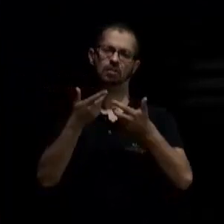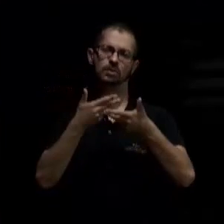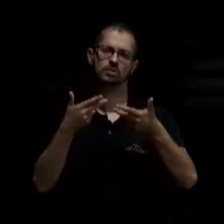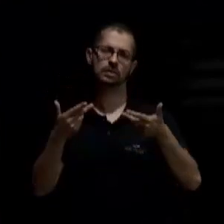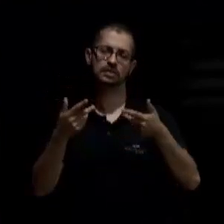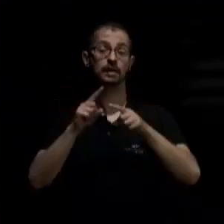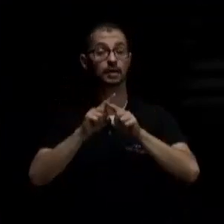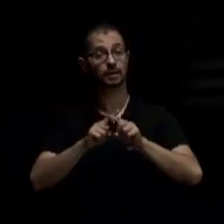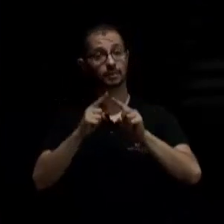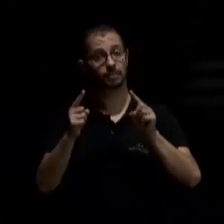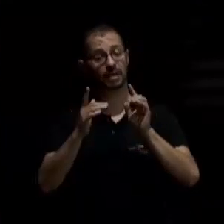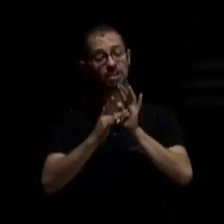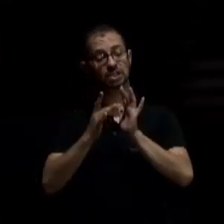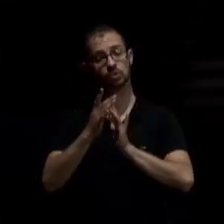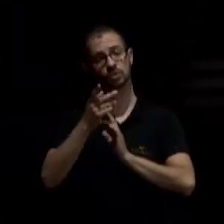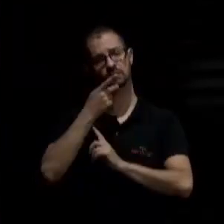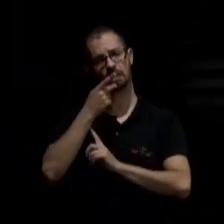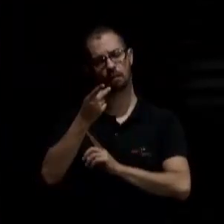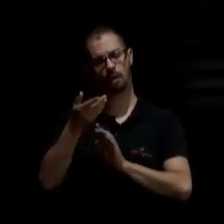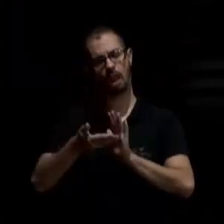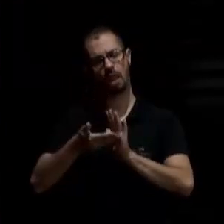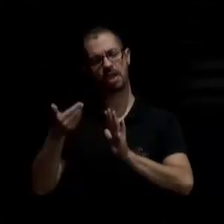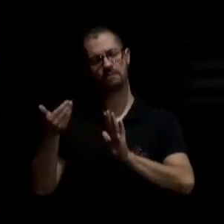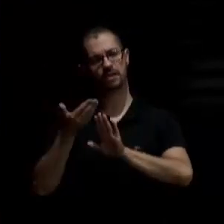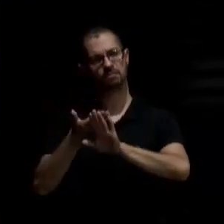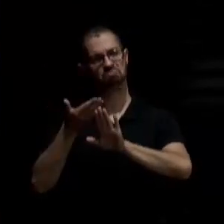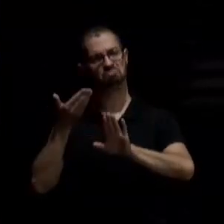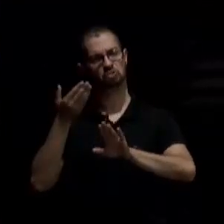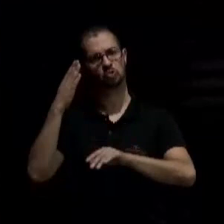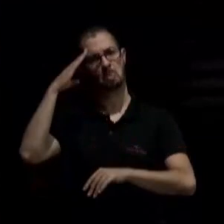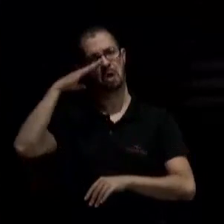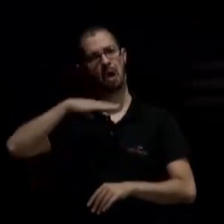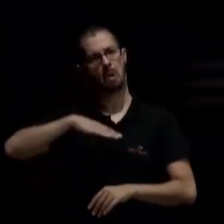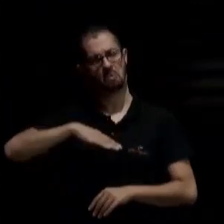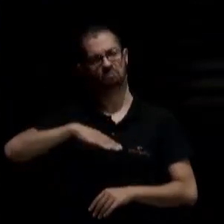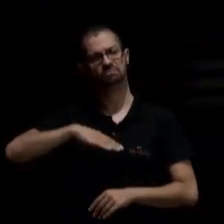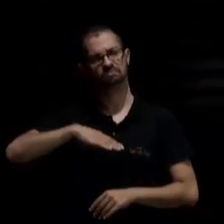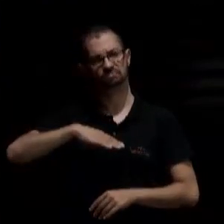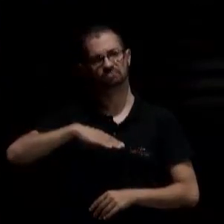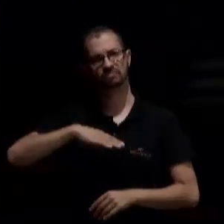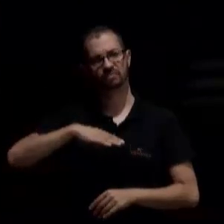E Jesus disse: livra do maligno, porque ele é